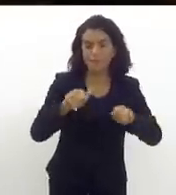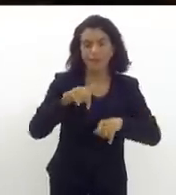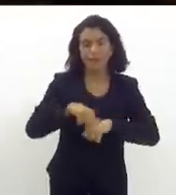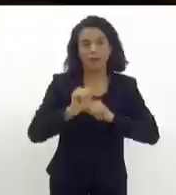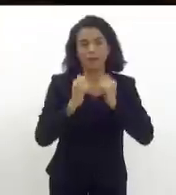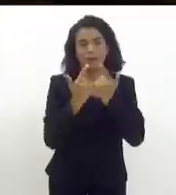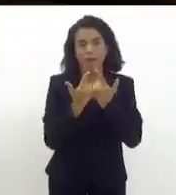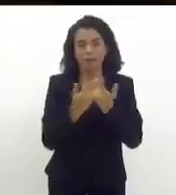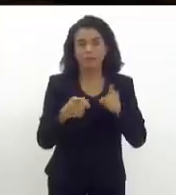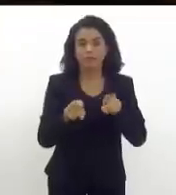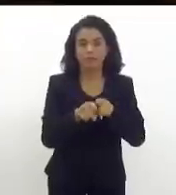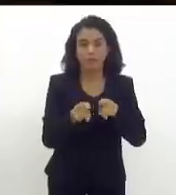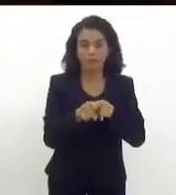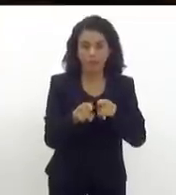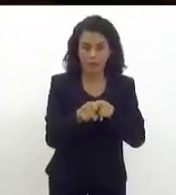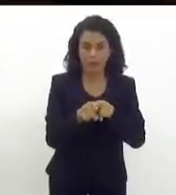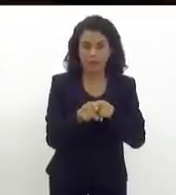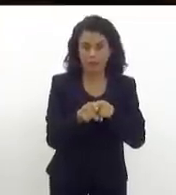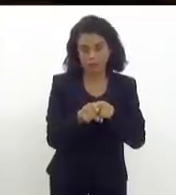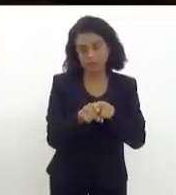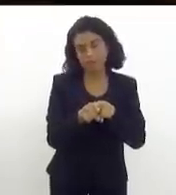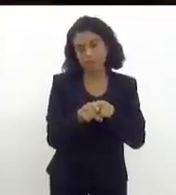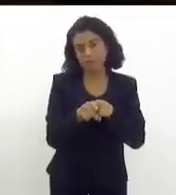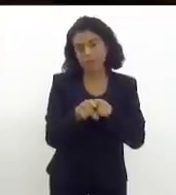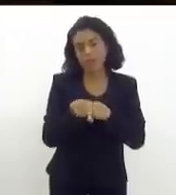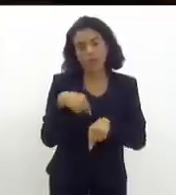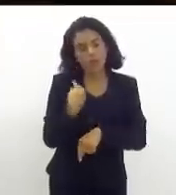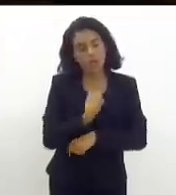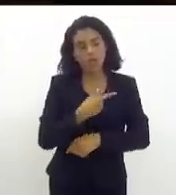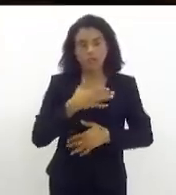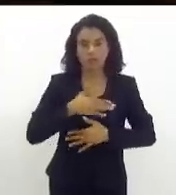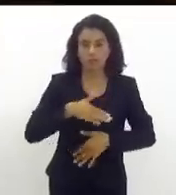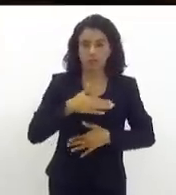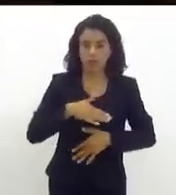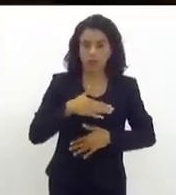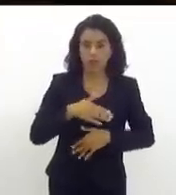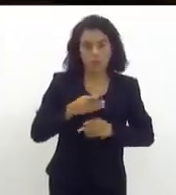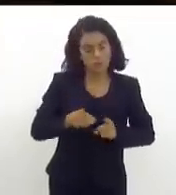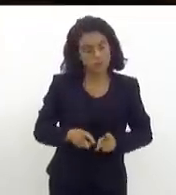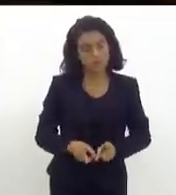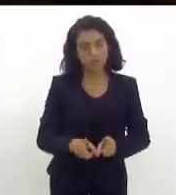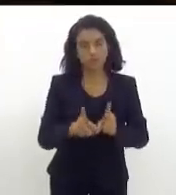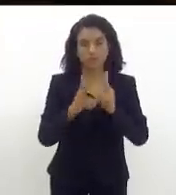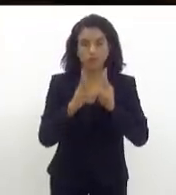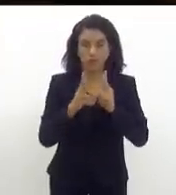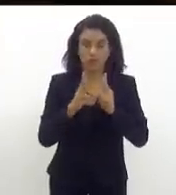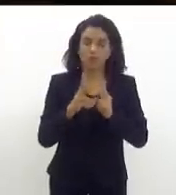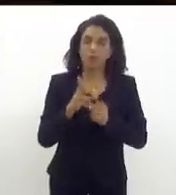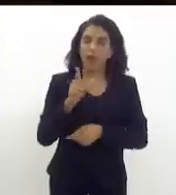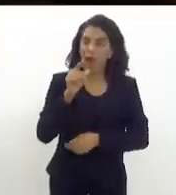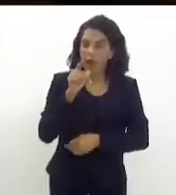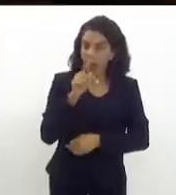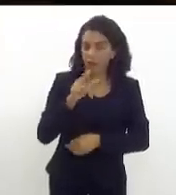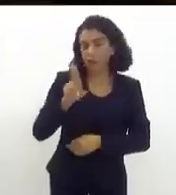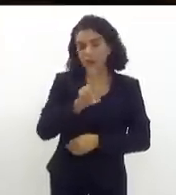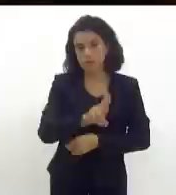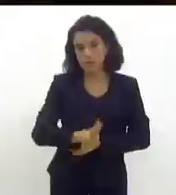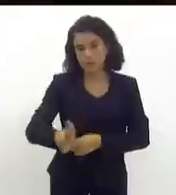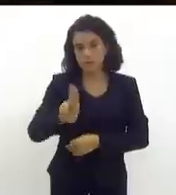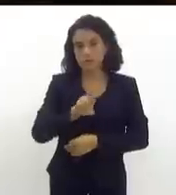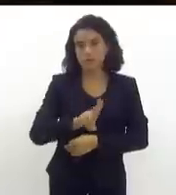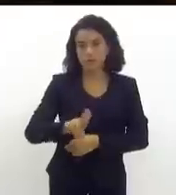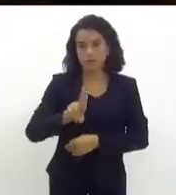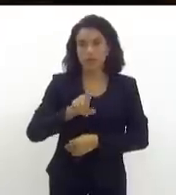tomar ciência que estamos tranquilos e que podemos continuar consumindo a água